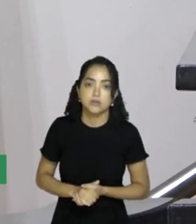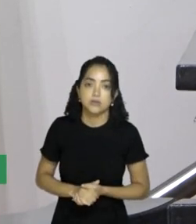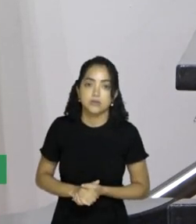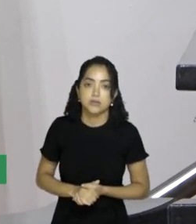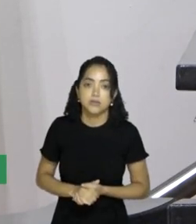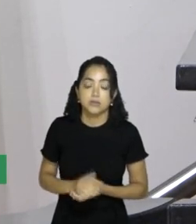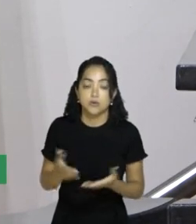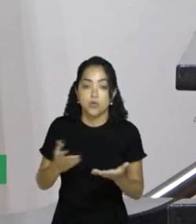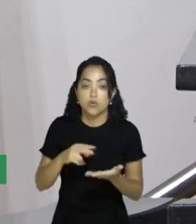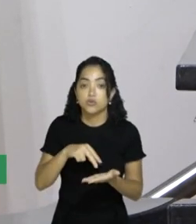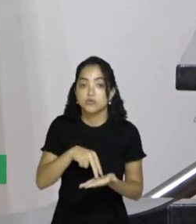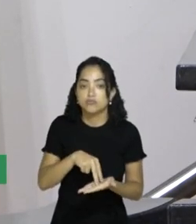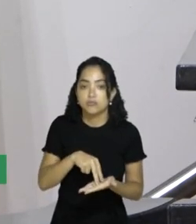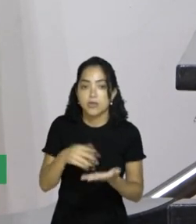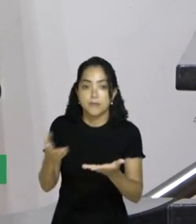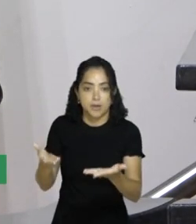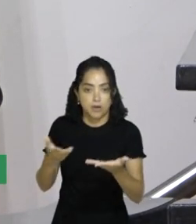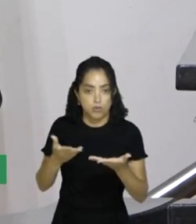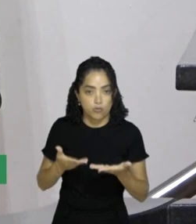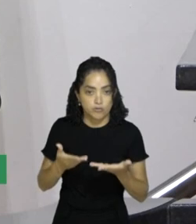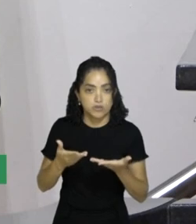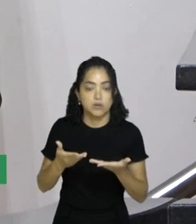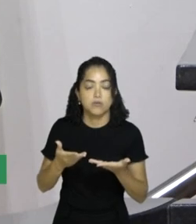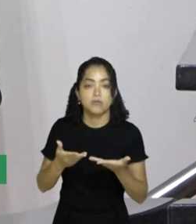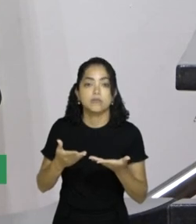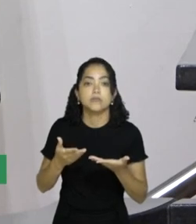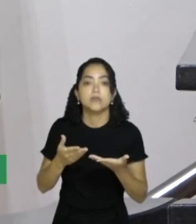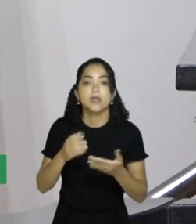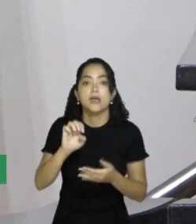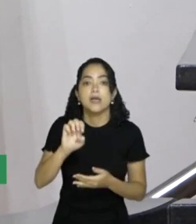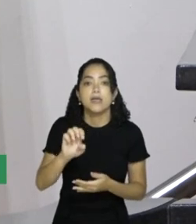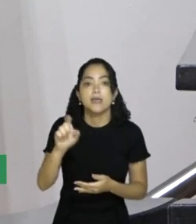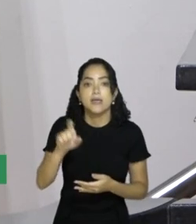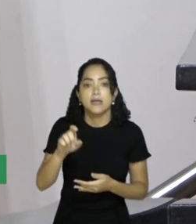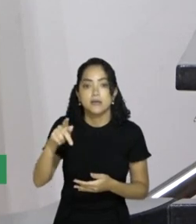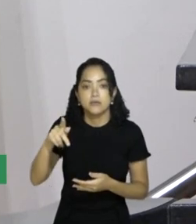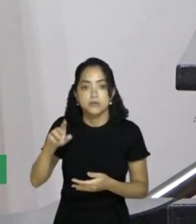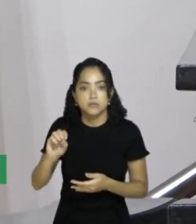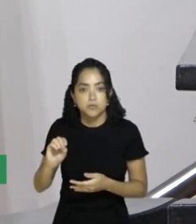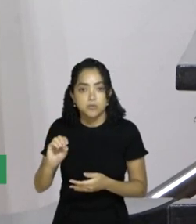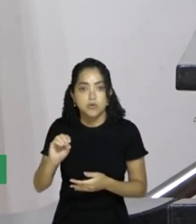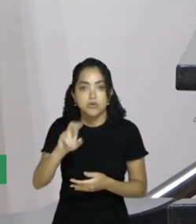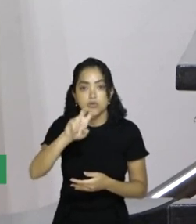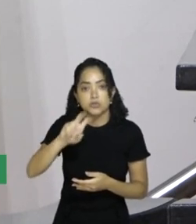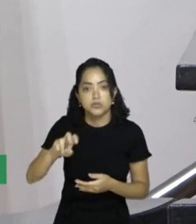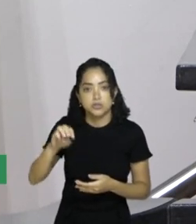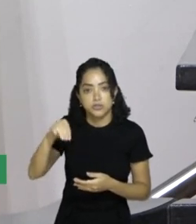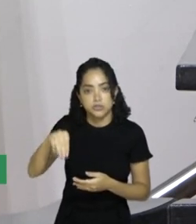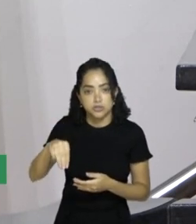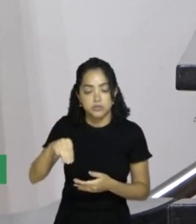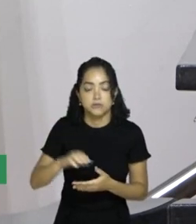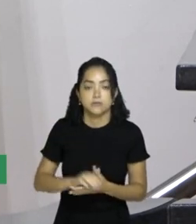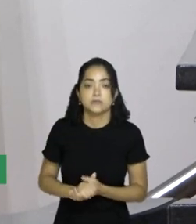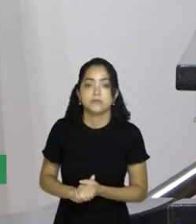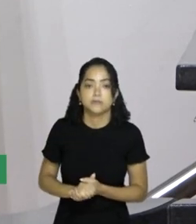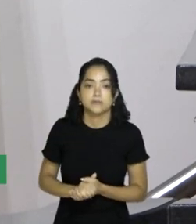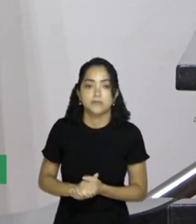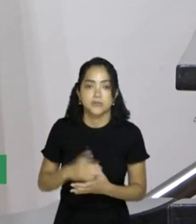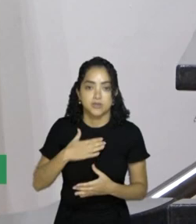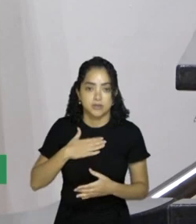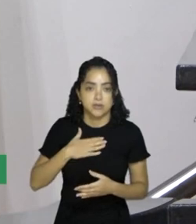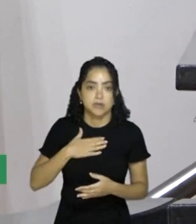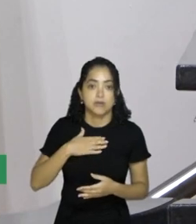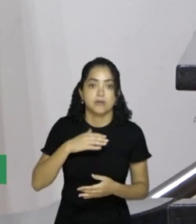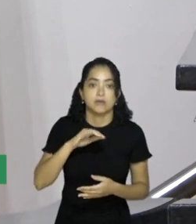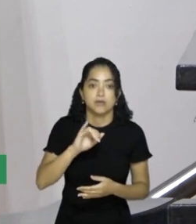para convidar para nossa Expo Xaxim com secretário Beto vinha falando acho que me apresentar sou o ideal